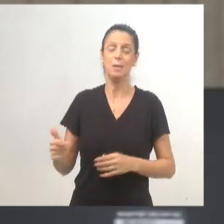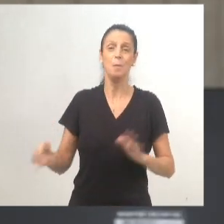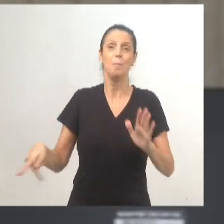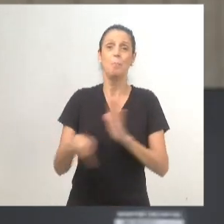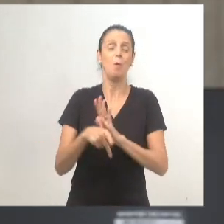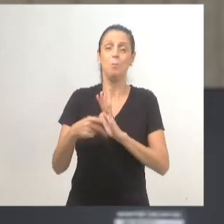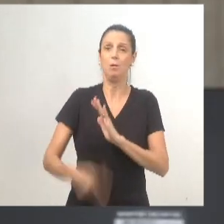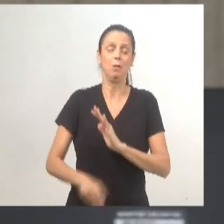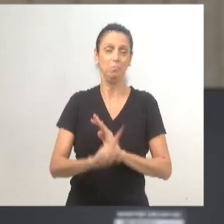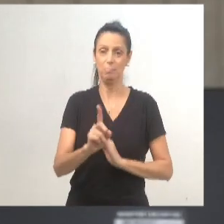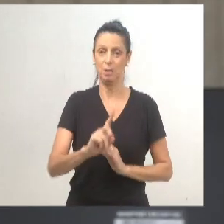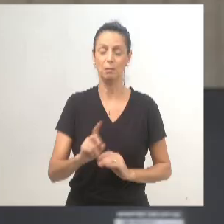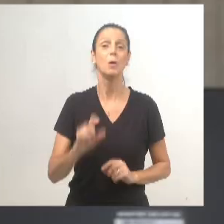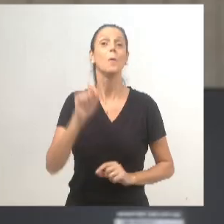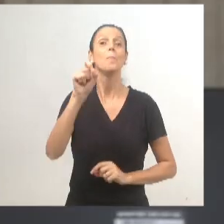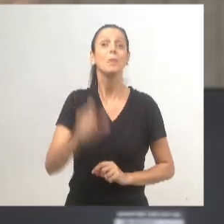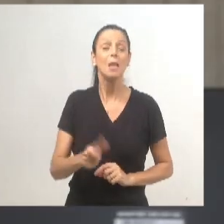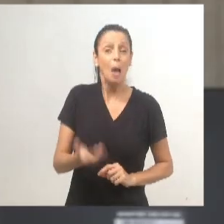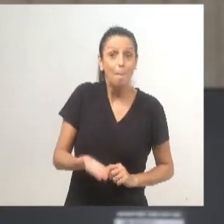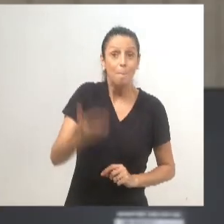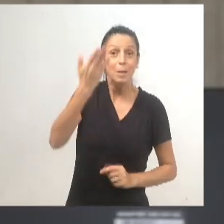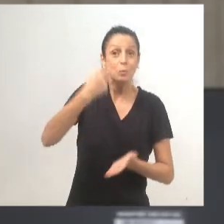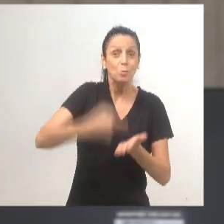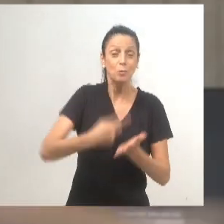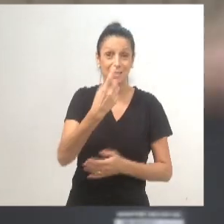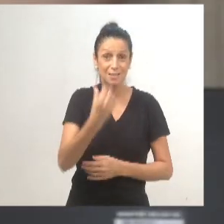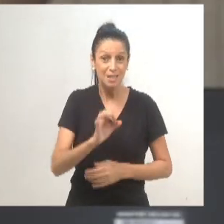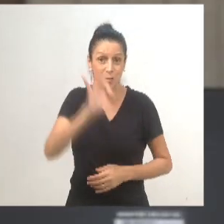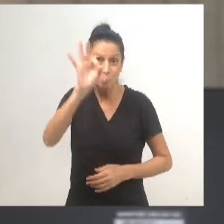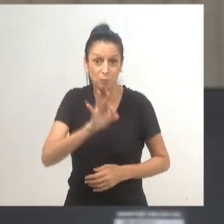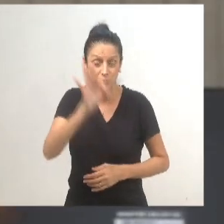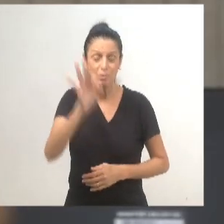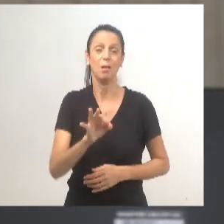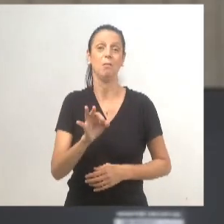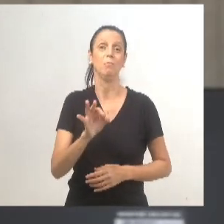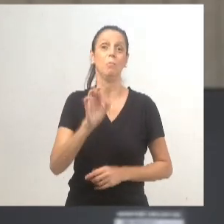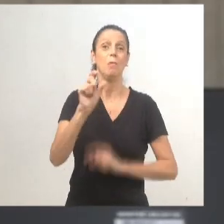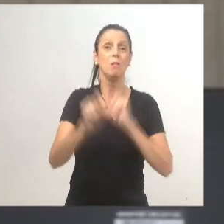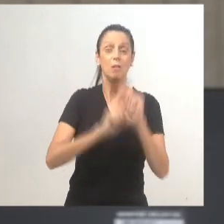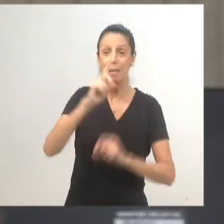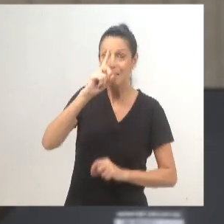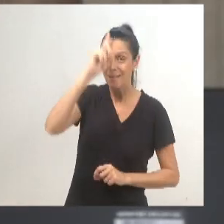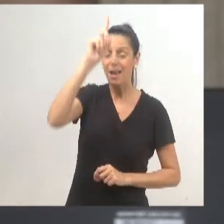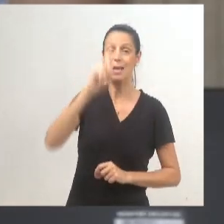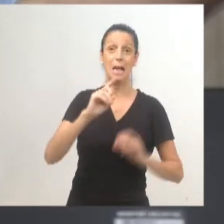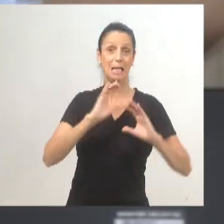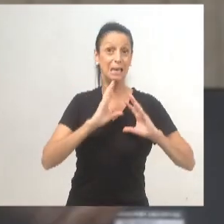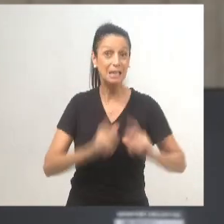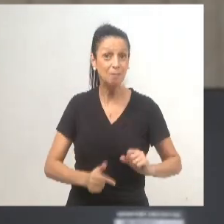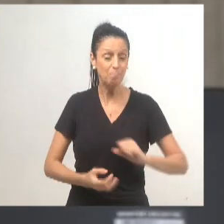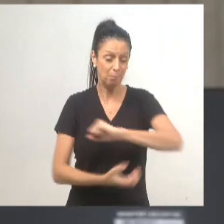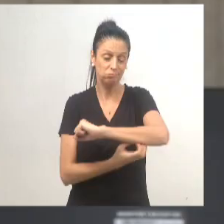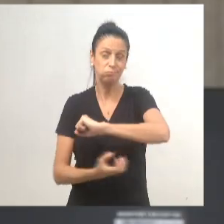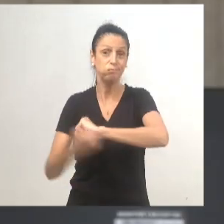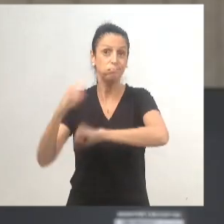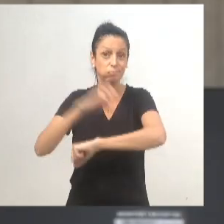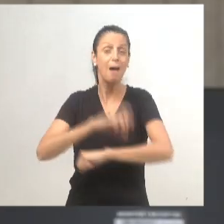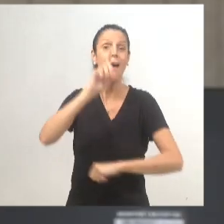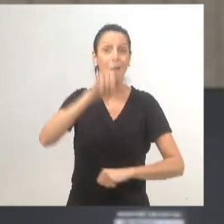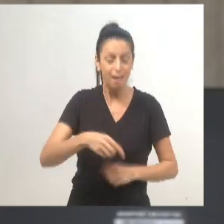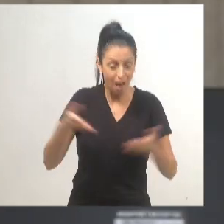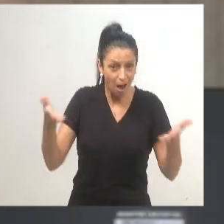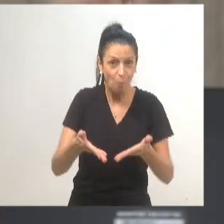Então, assim, quem deu o reajuste abusivo de 16%, quem está implantando o tal do limpa-fossa obrigatório para o povo pagar para a BRK é a atual